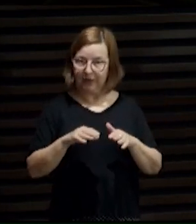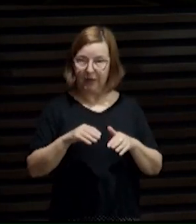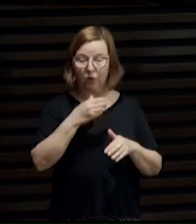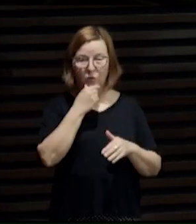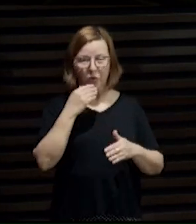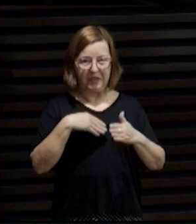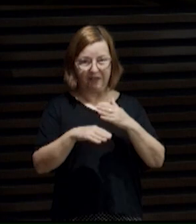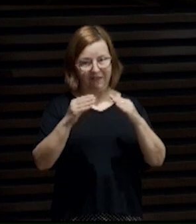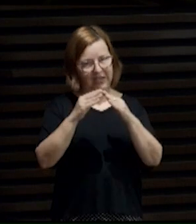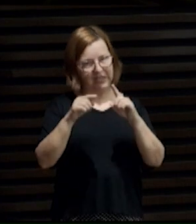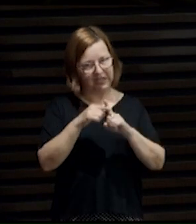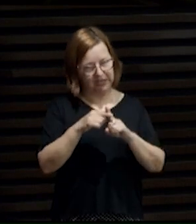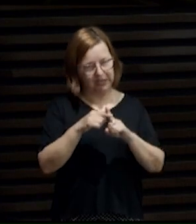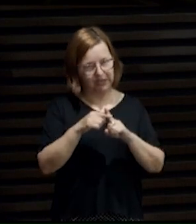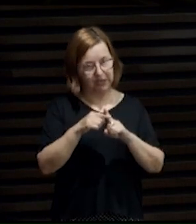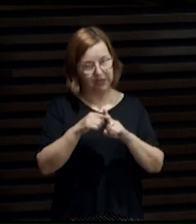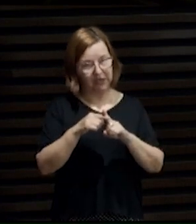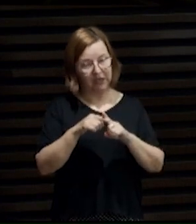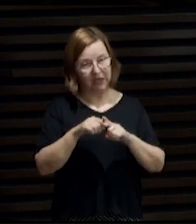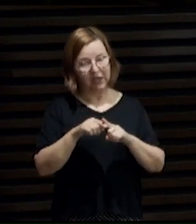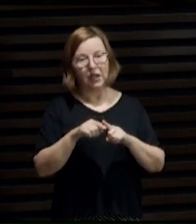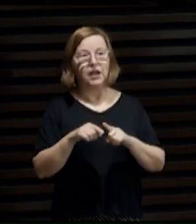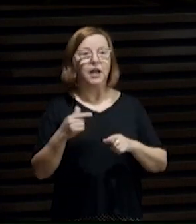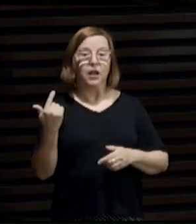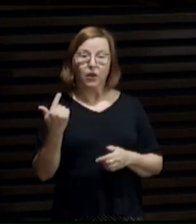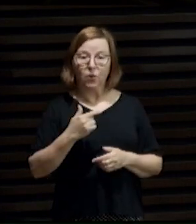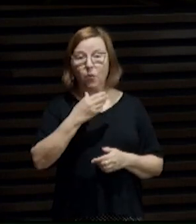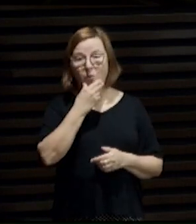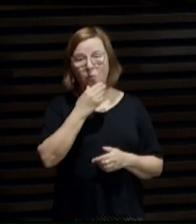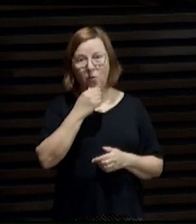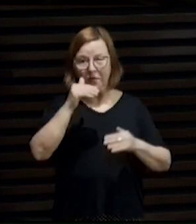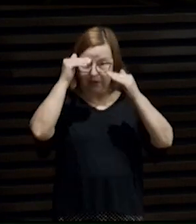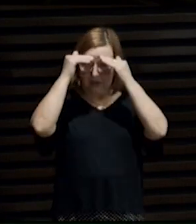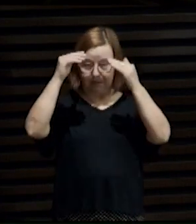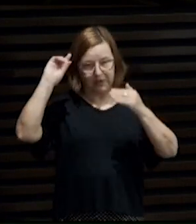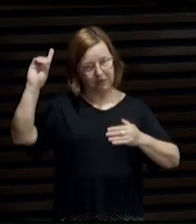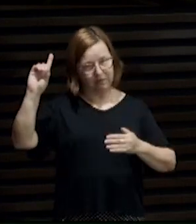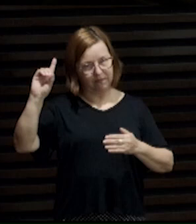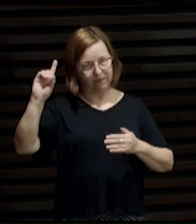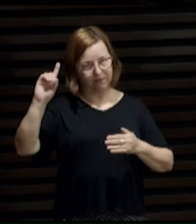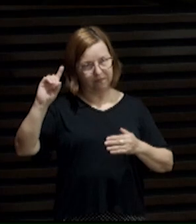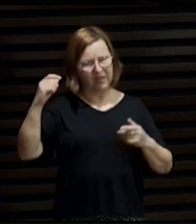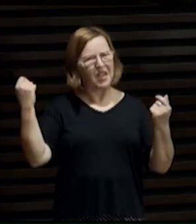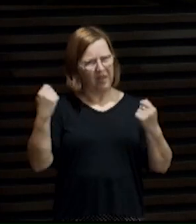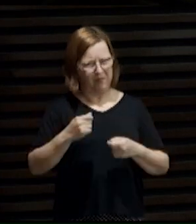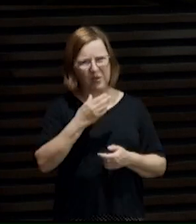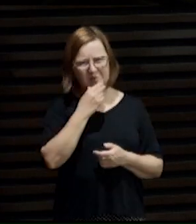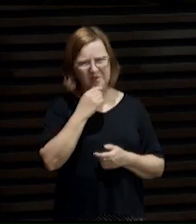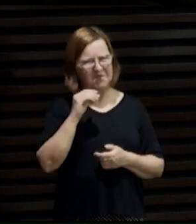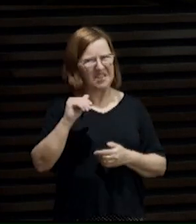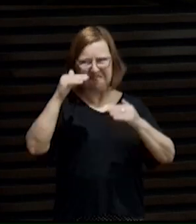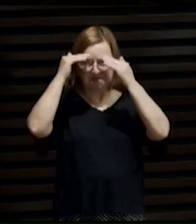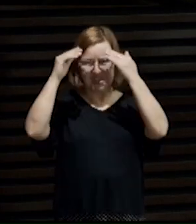distintas. É possível que um homem que não tema a Deus vá para a igreja? É óbvio que é possível. Mas